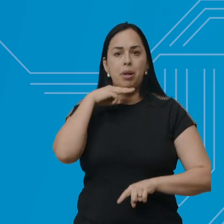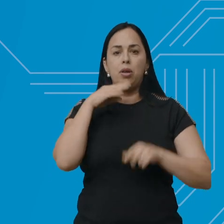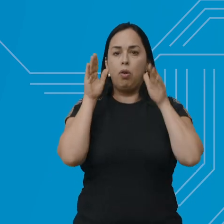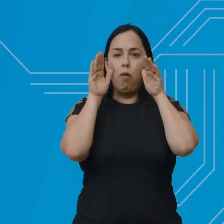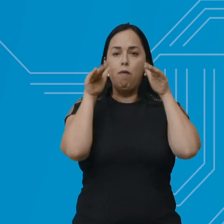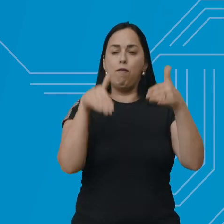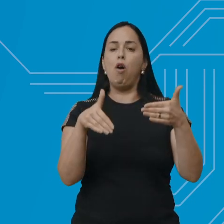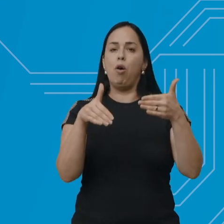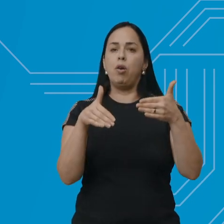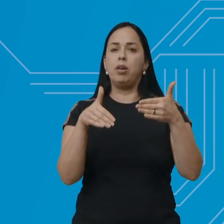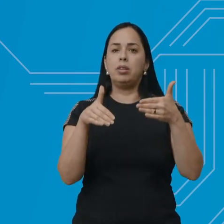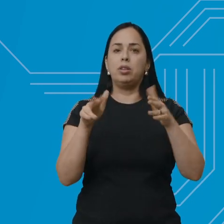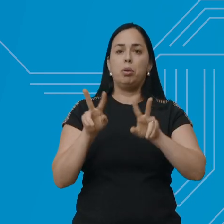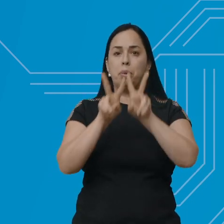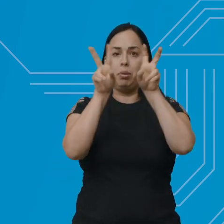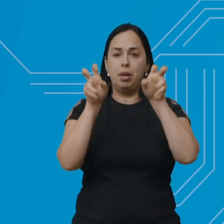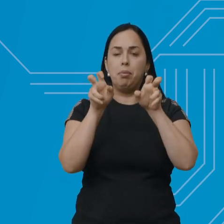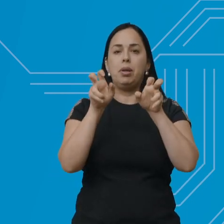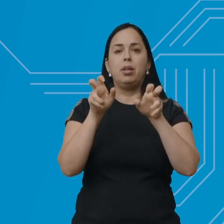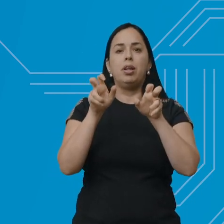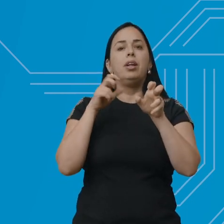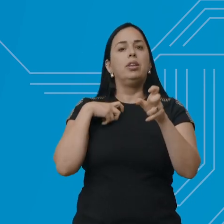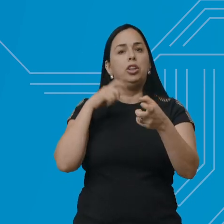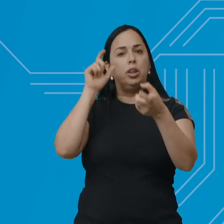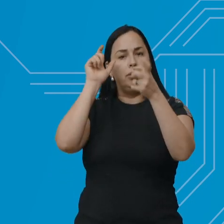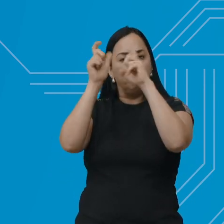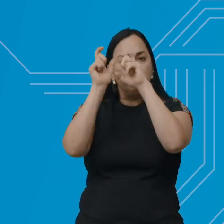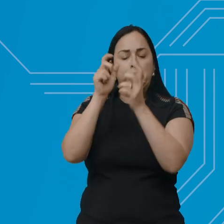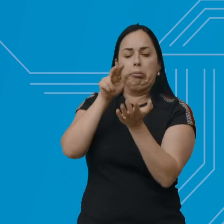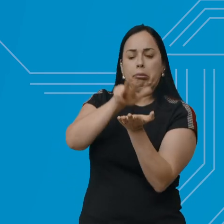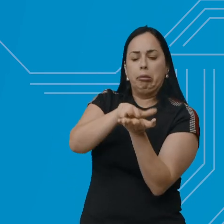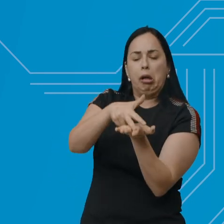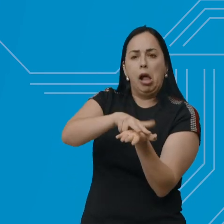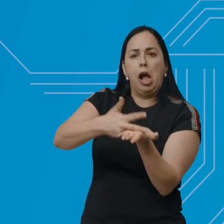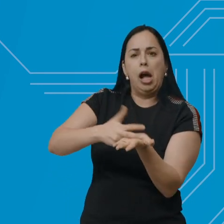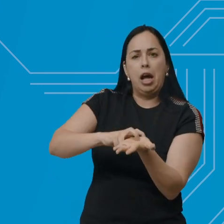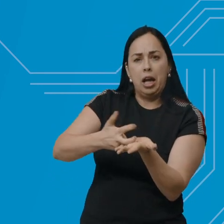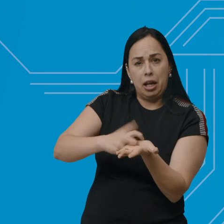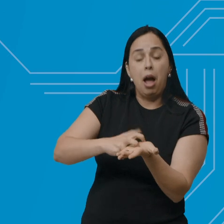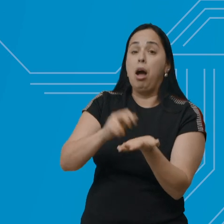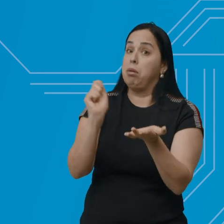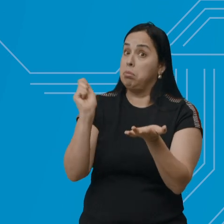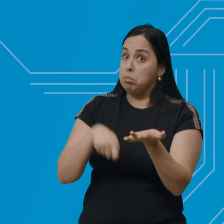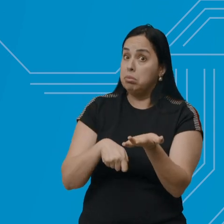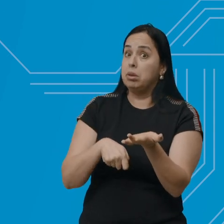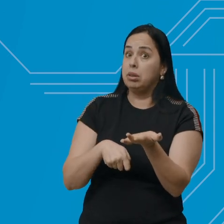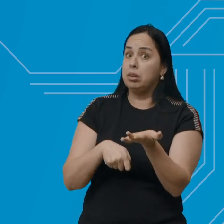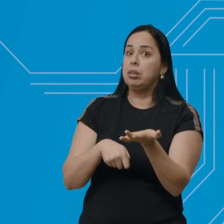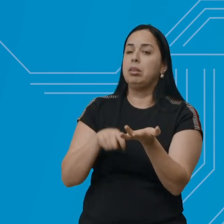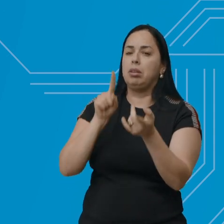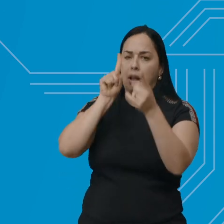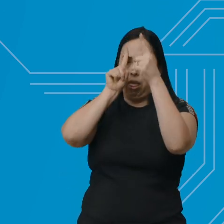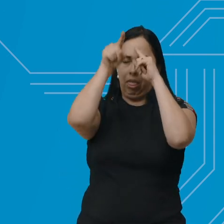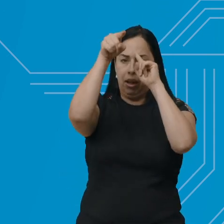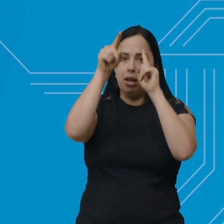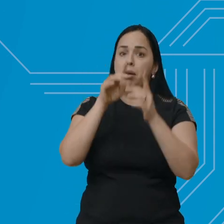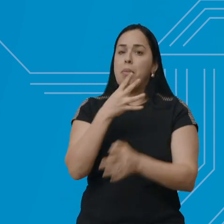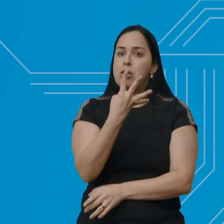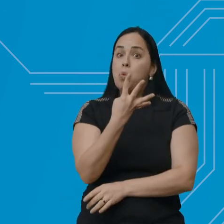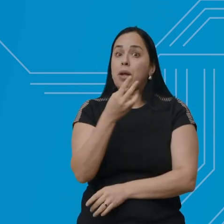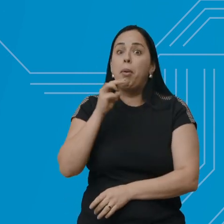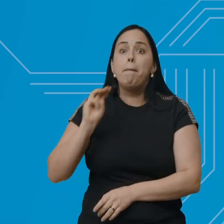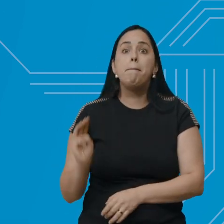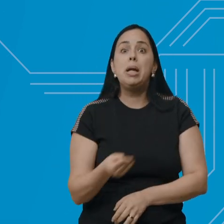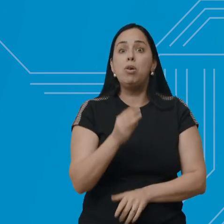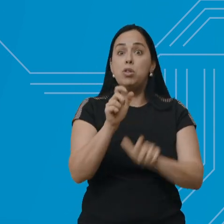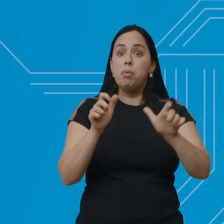março é dedicado à conscientização sobre a epilepsia, condição neurológica que pode causar crises convulsivas e que atinge cerca